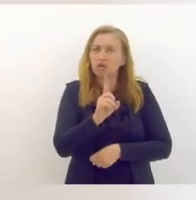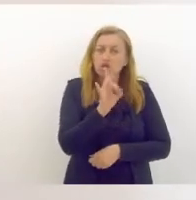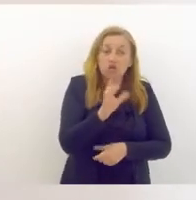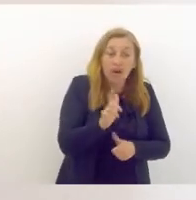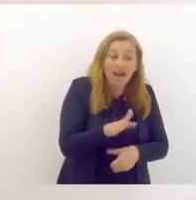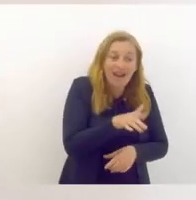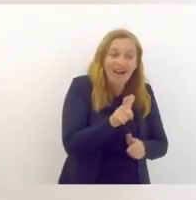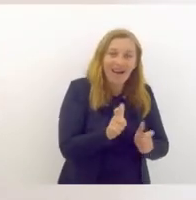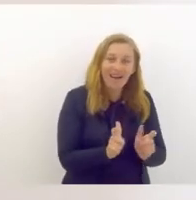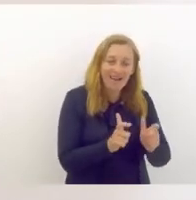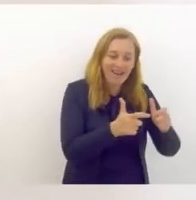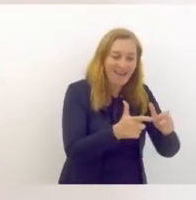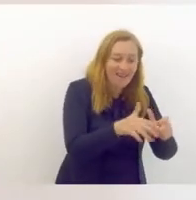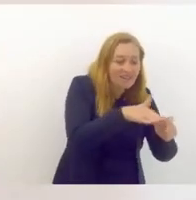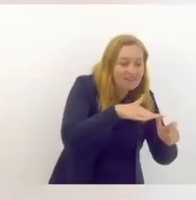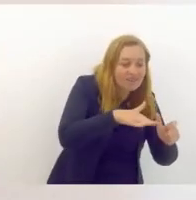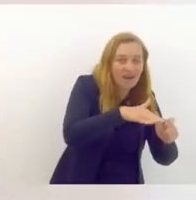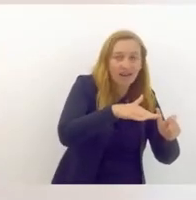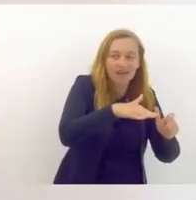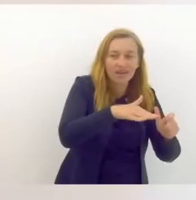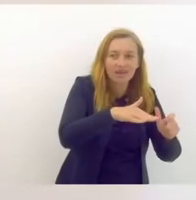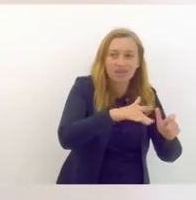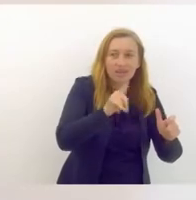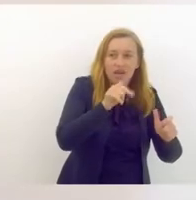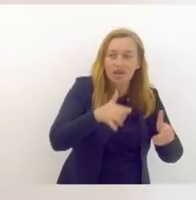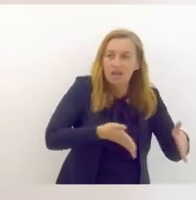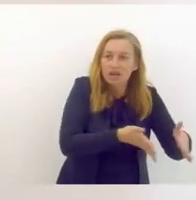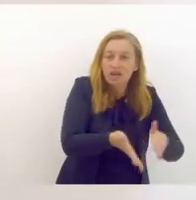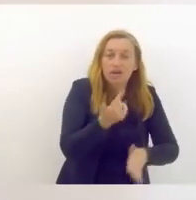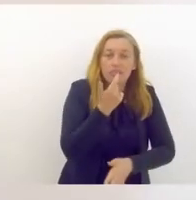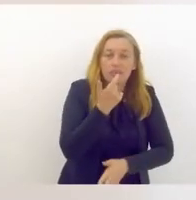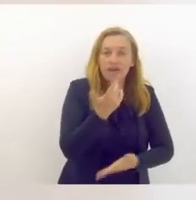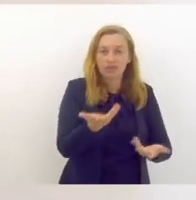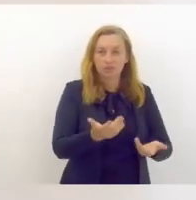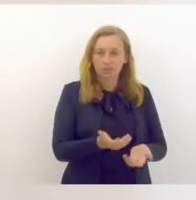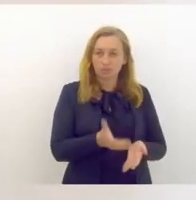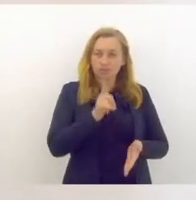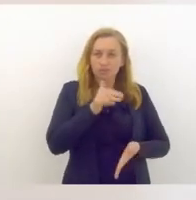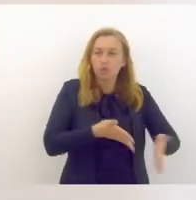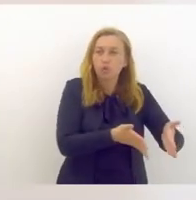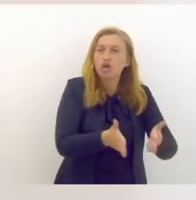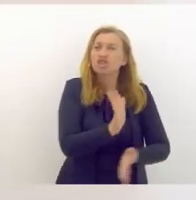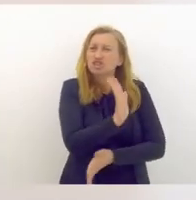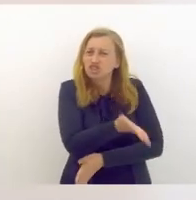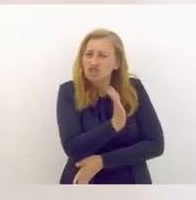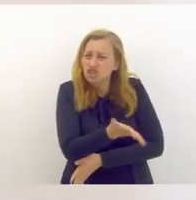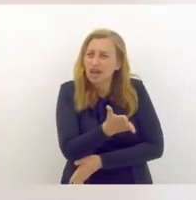aquela área que margeia a calha do rio, que já estava